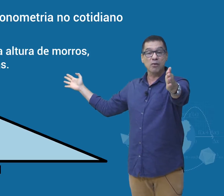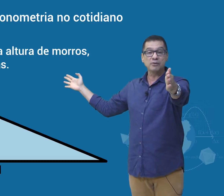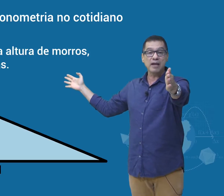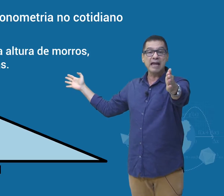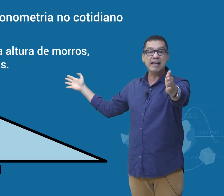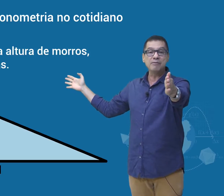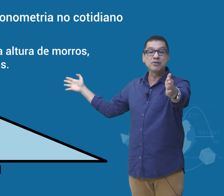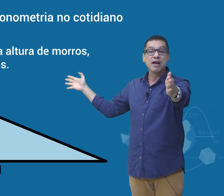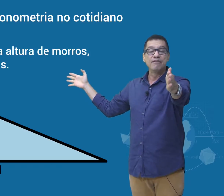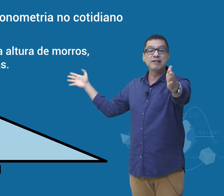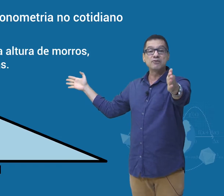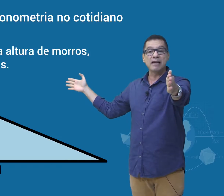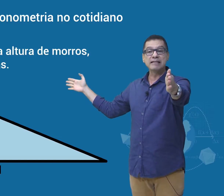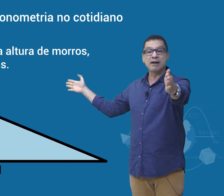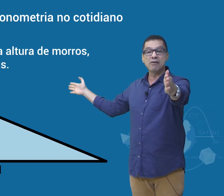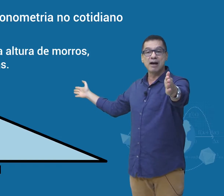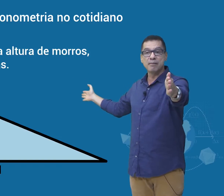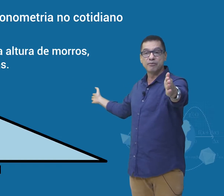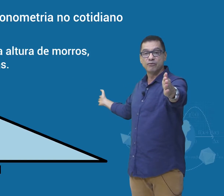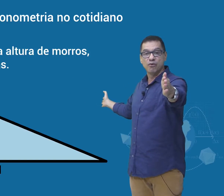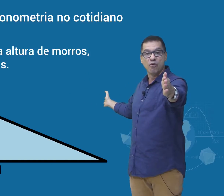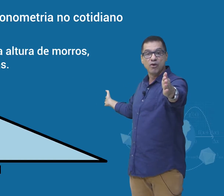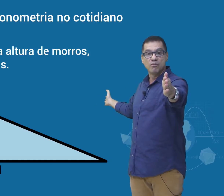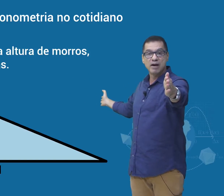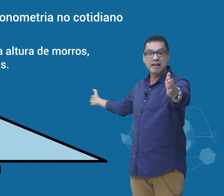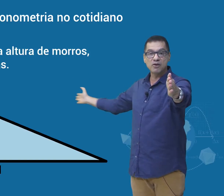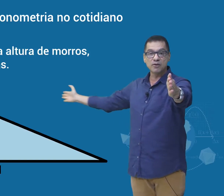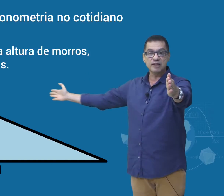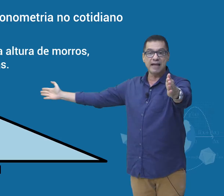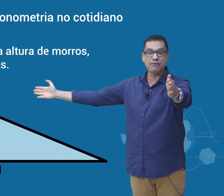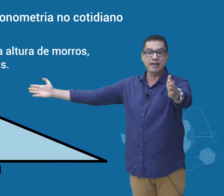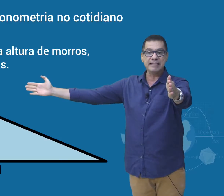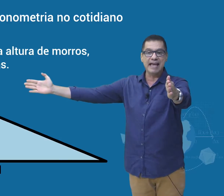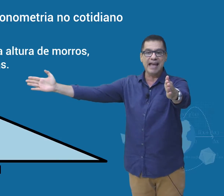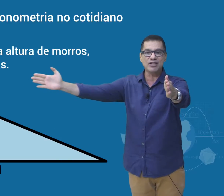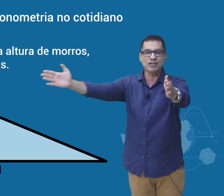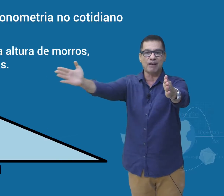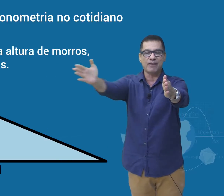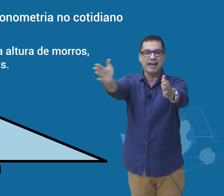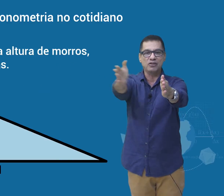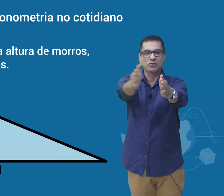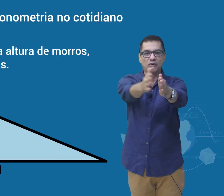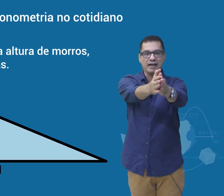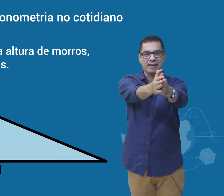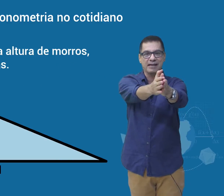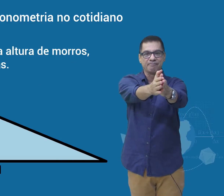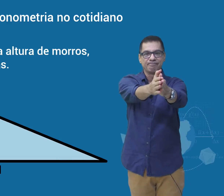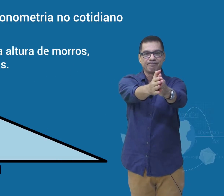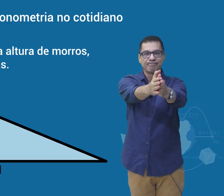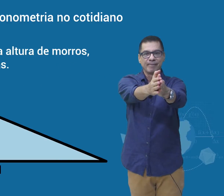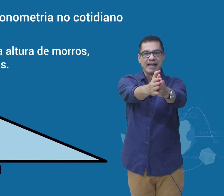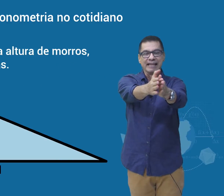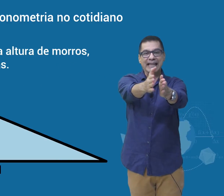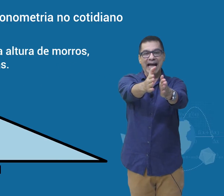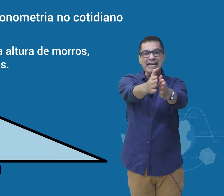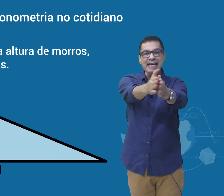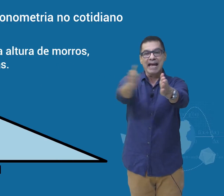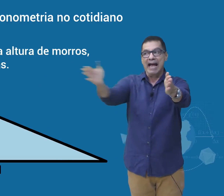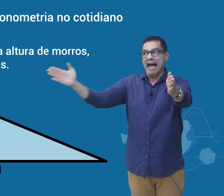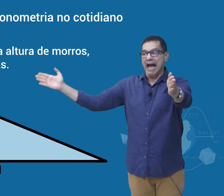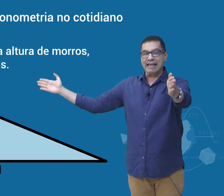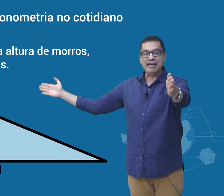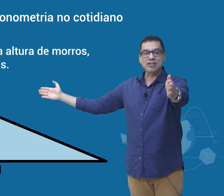nós, quando queremos visualizar um campo, o olho humano ele consegue fazer esta varredura aqui.